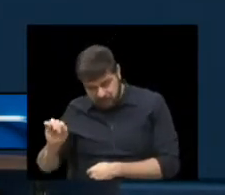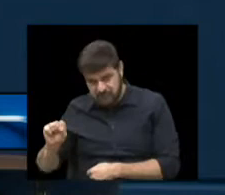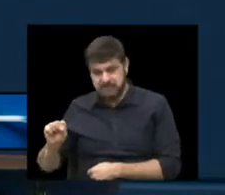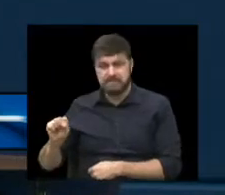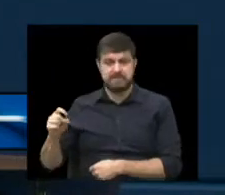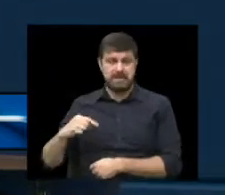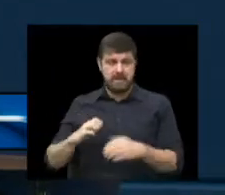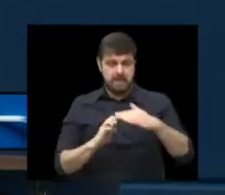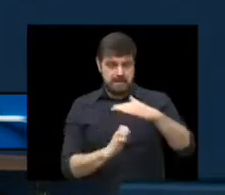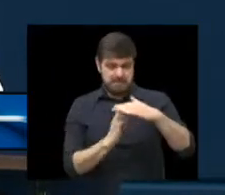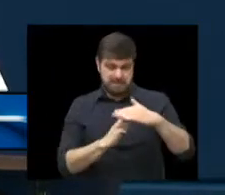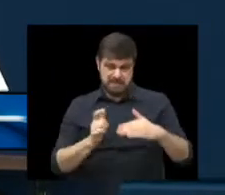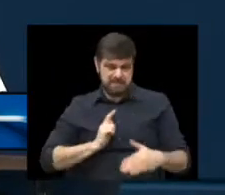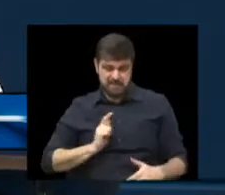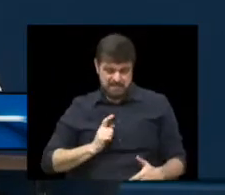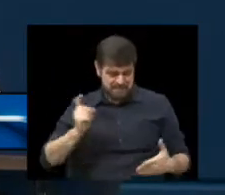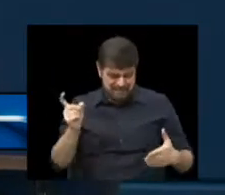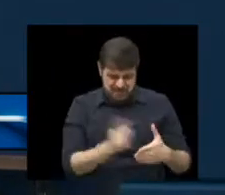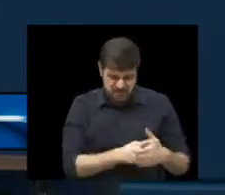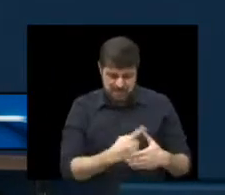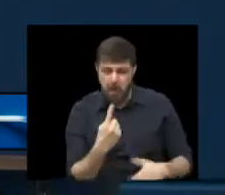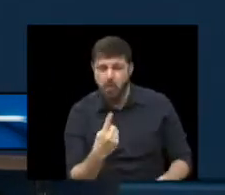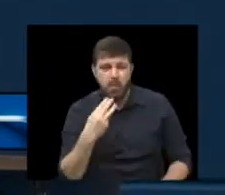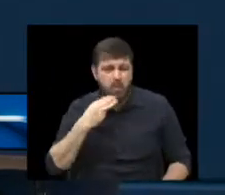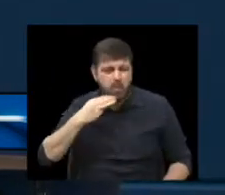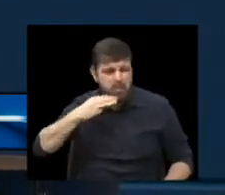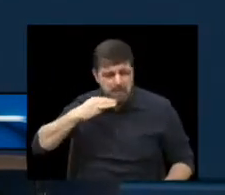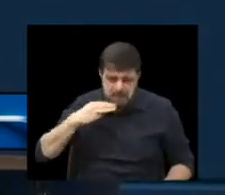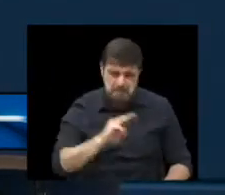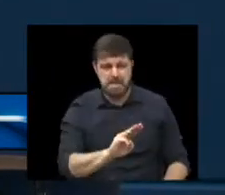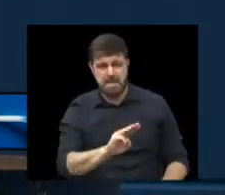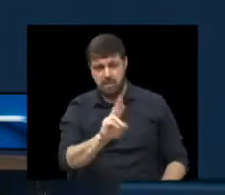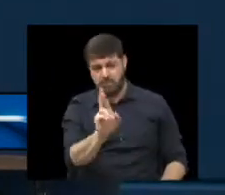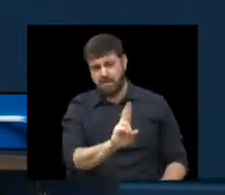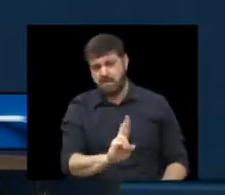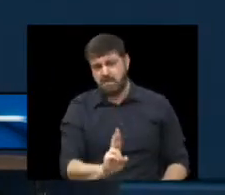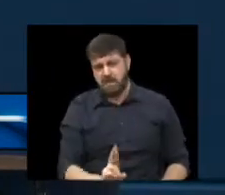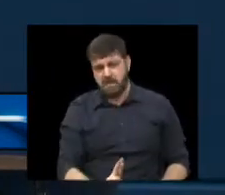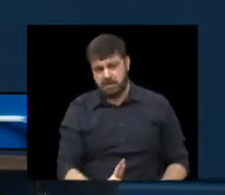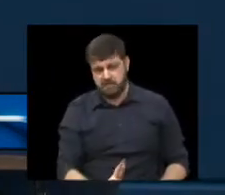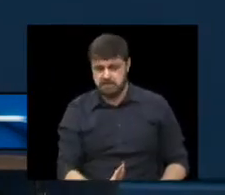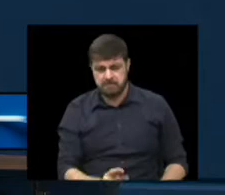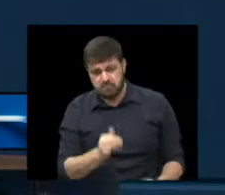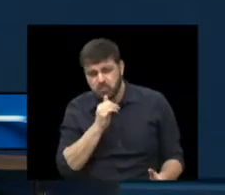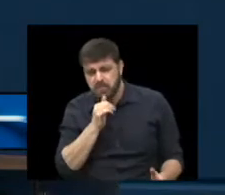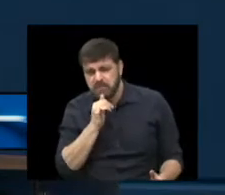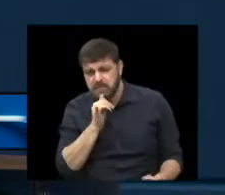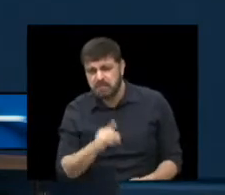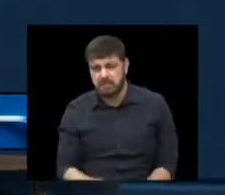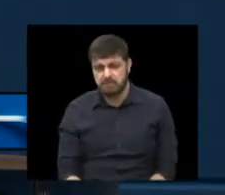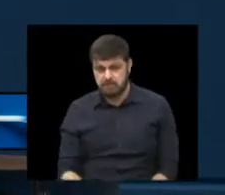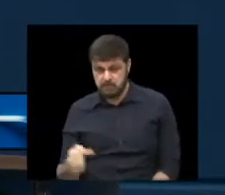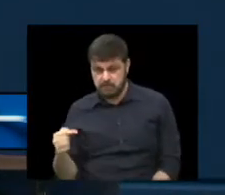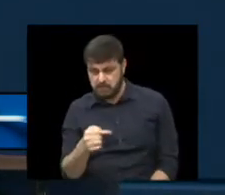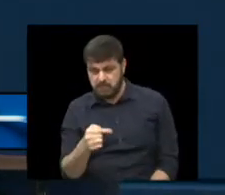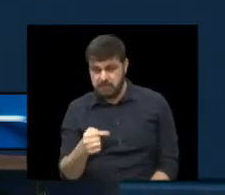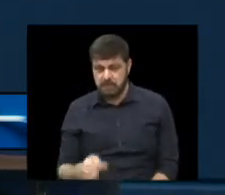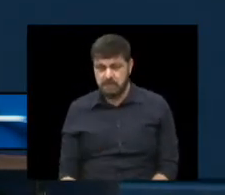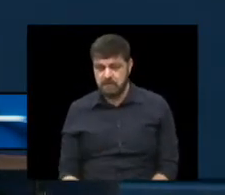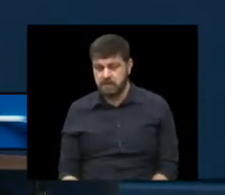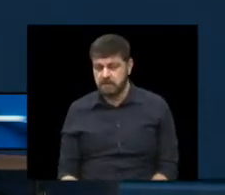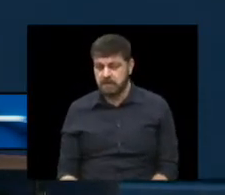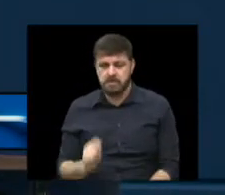milhão, suponhamos que um grande devedor que deve R$1 milhão, ele opta por